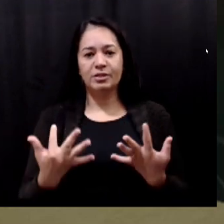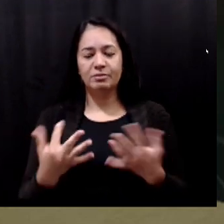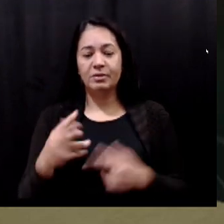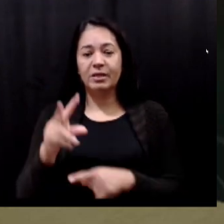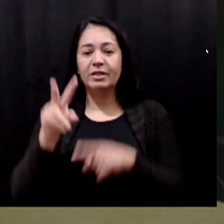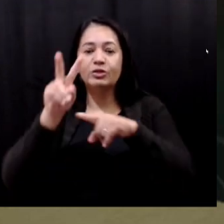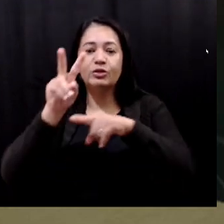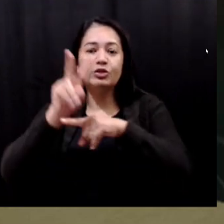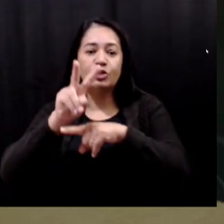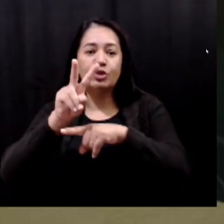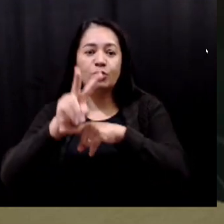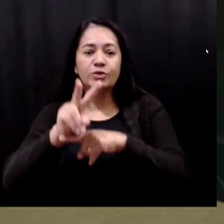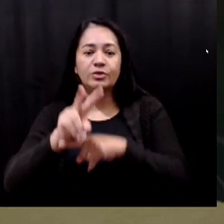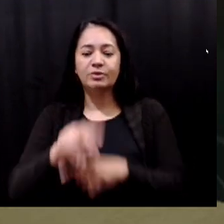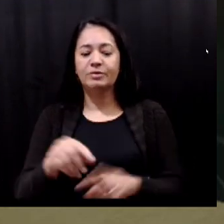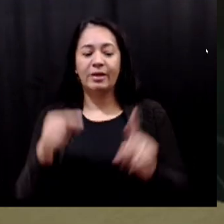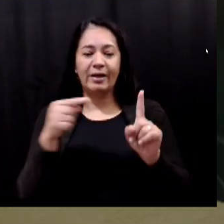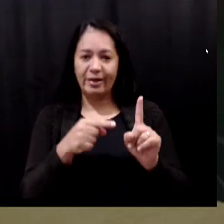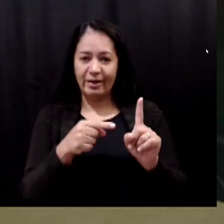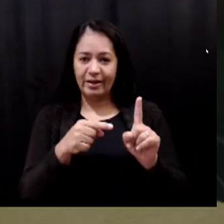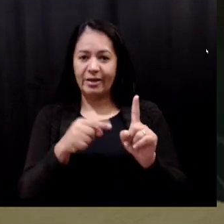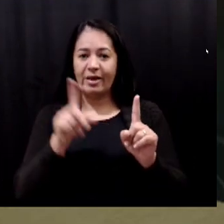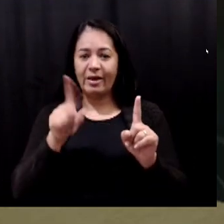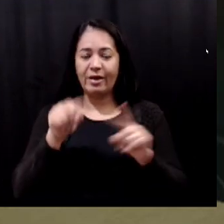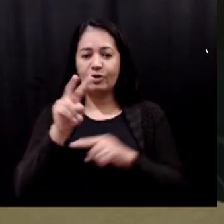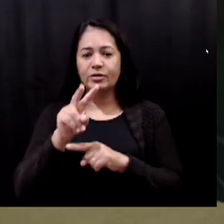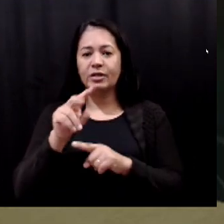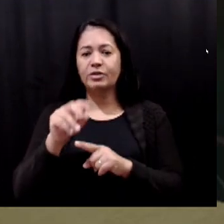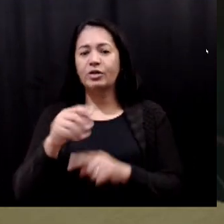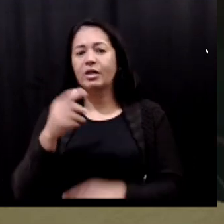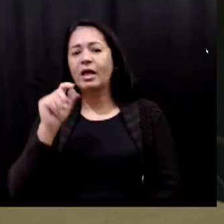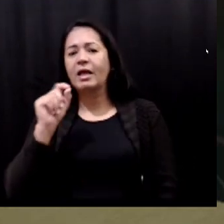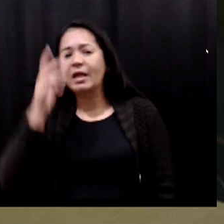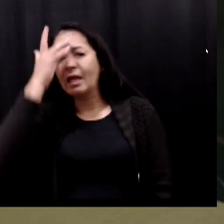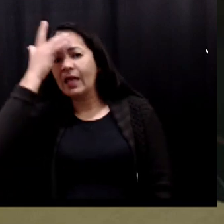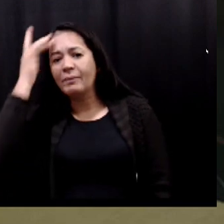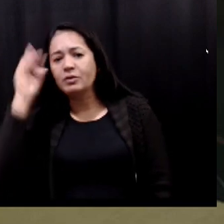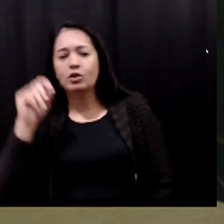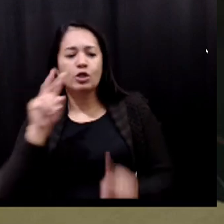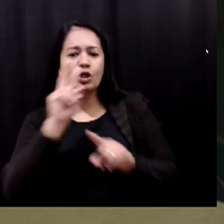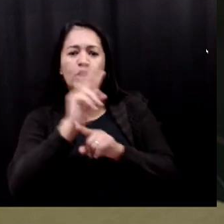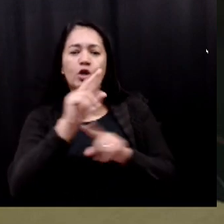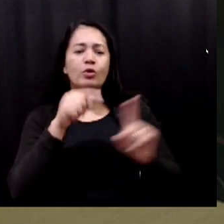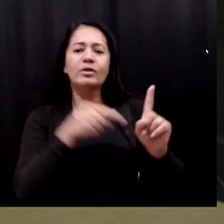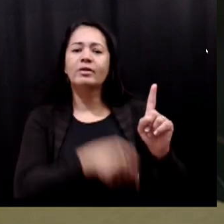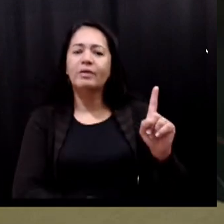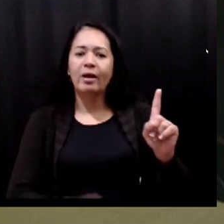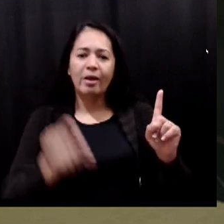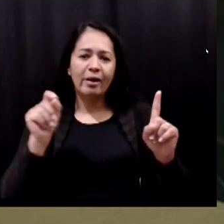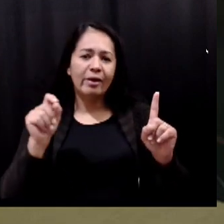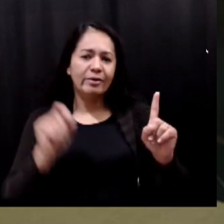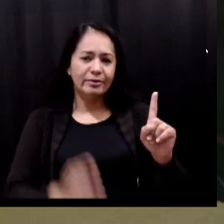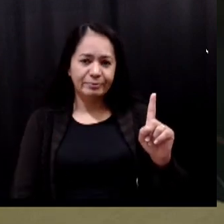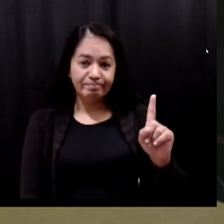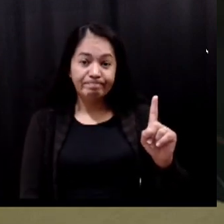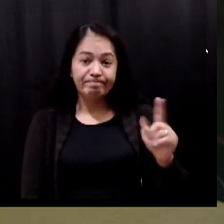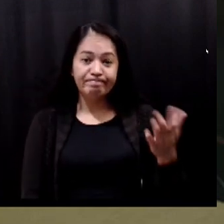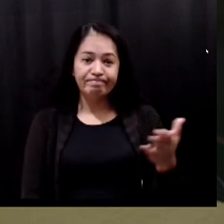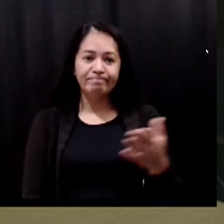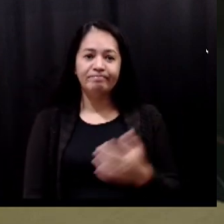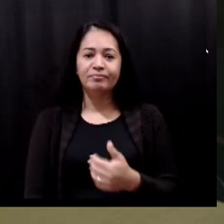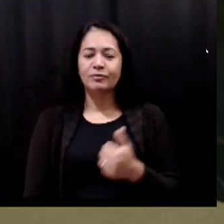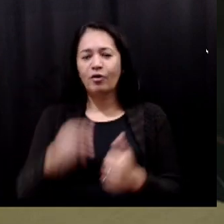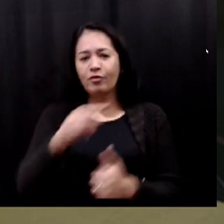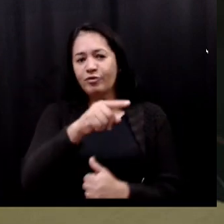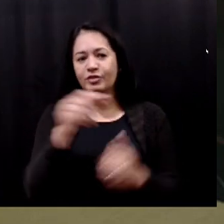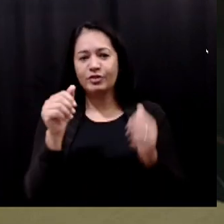Quem cuida de quem cuida. E o pessoal de casa participando com a gente, muito bom saber que você está aí do outro lado, viu? Completando a nossa